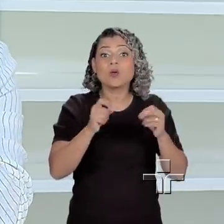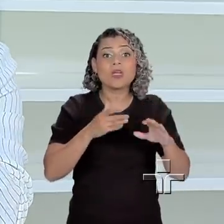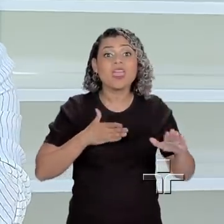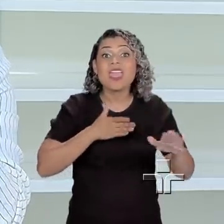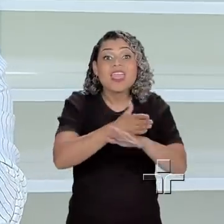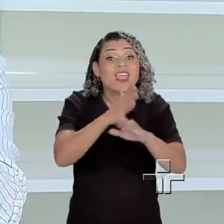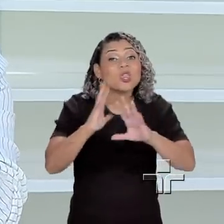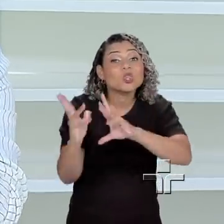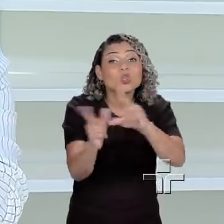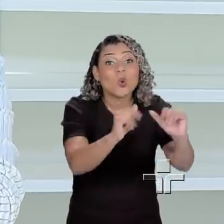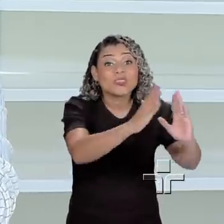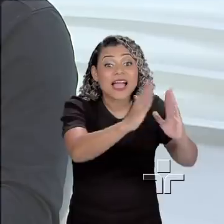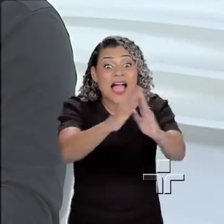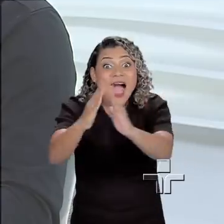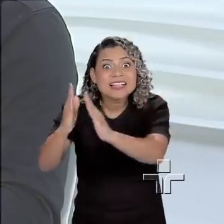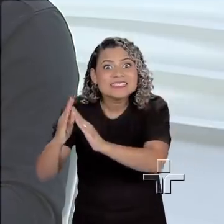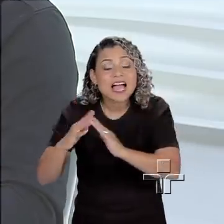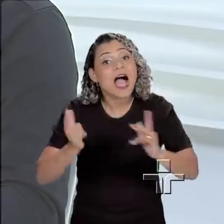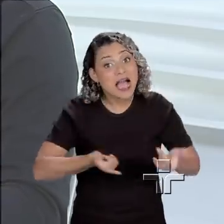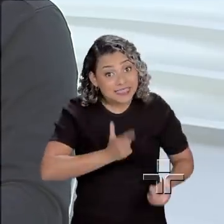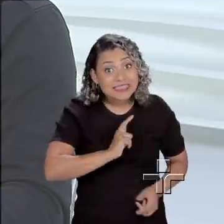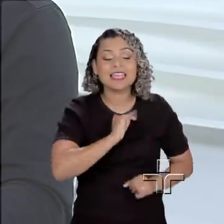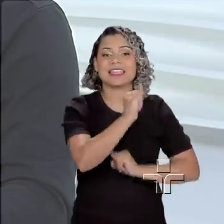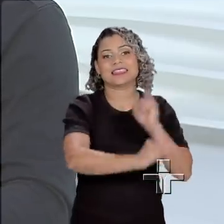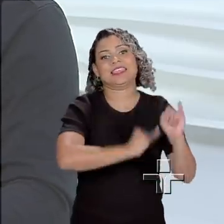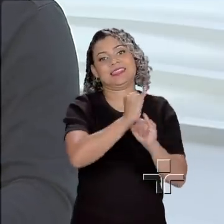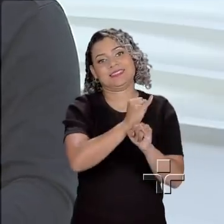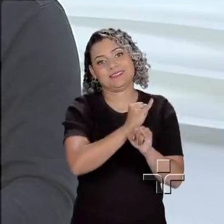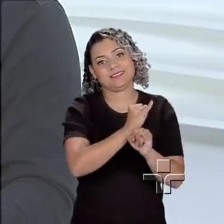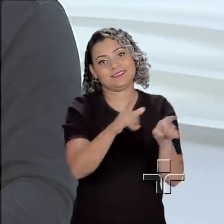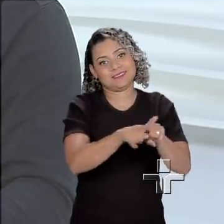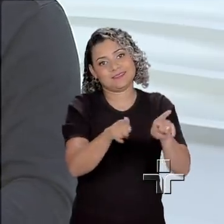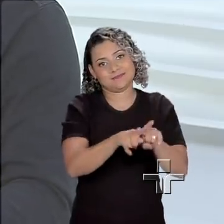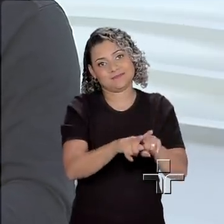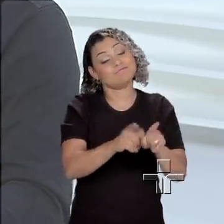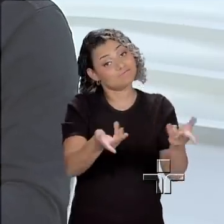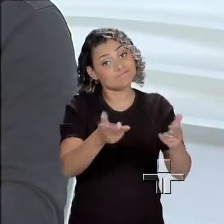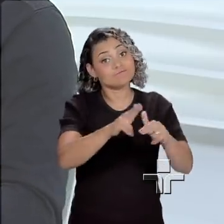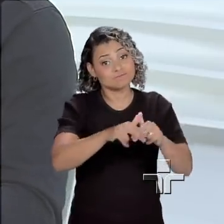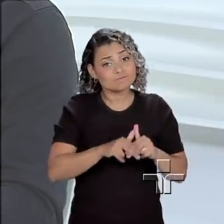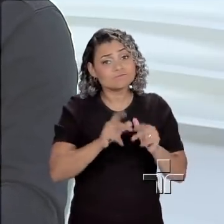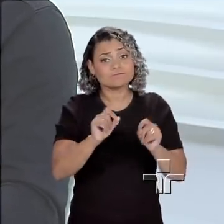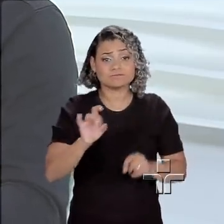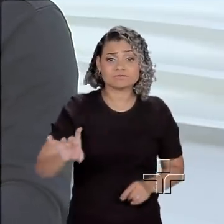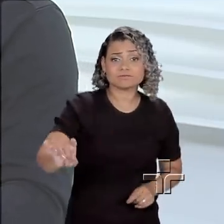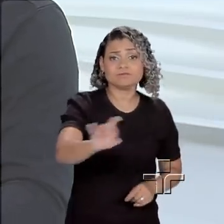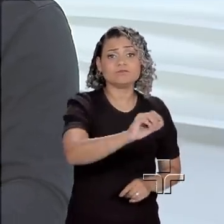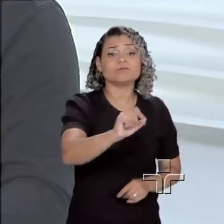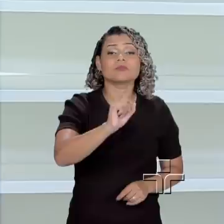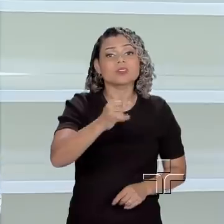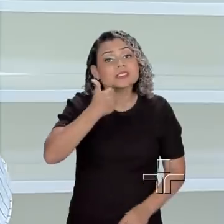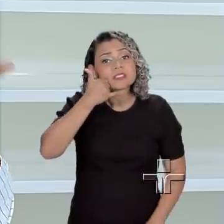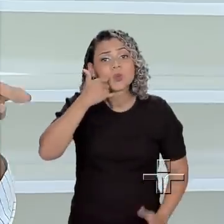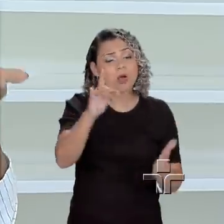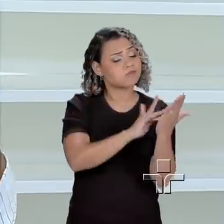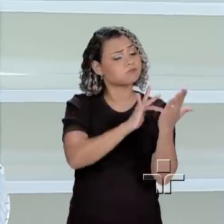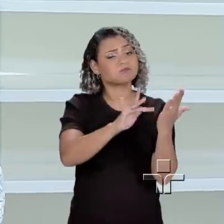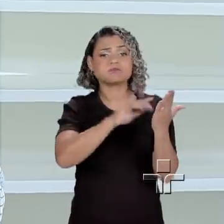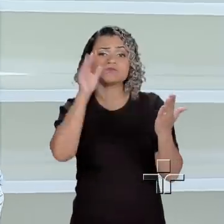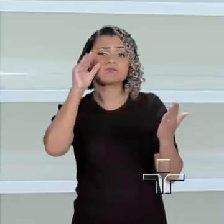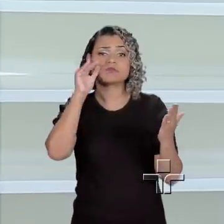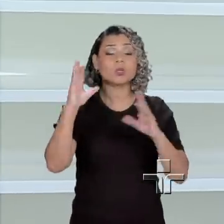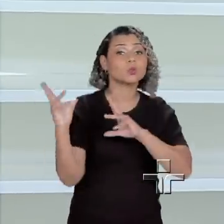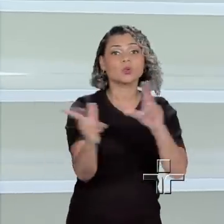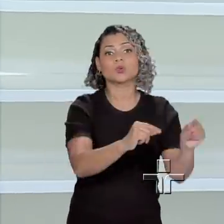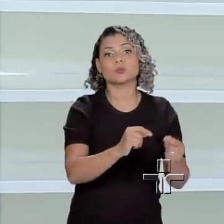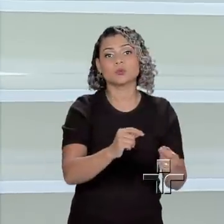em todos os aspectos, por mesmo ter uma extensão de nós mesmos através do celular, o Brasil